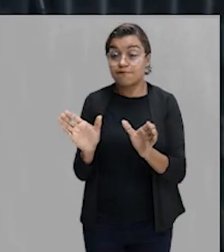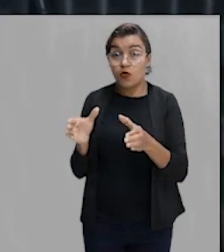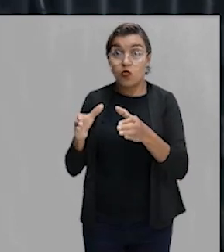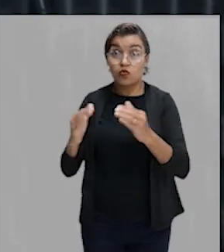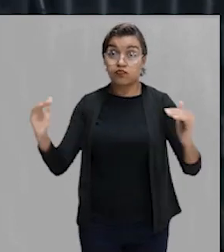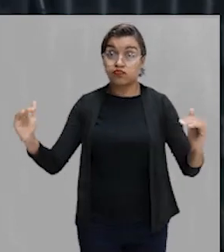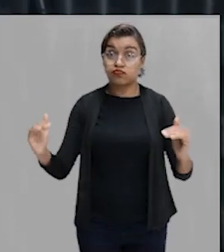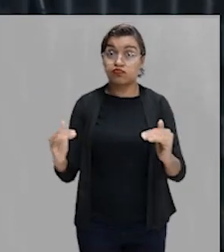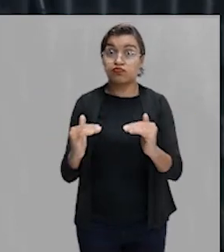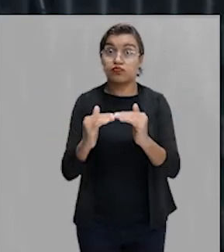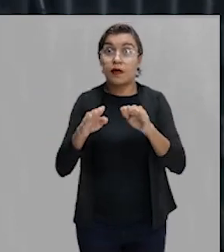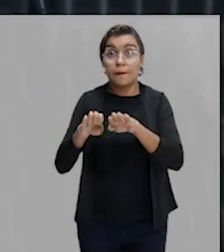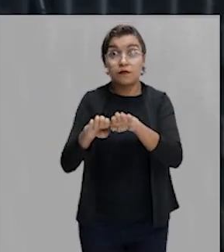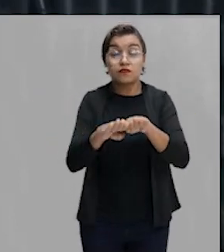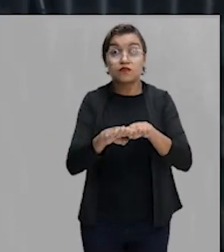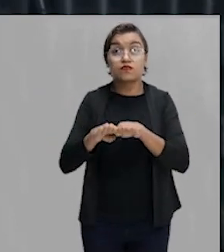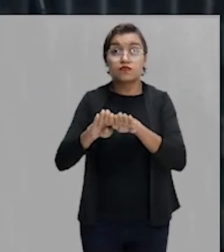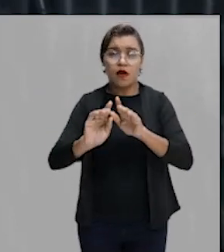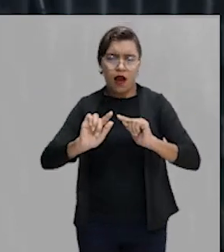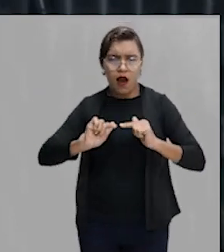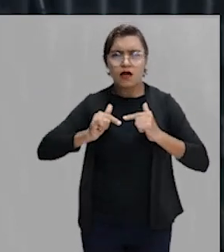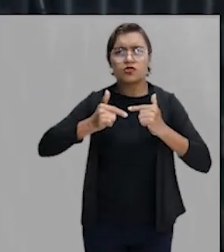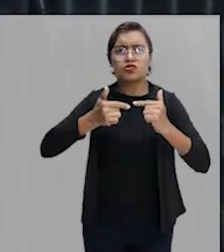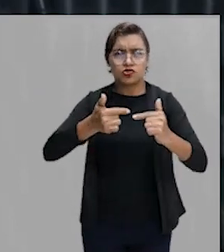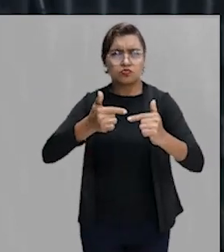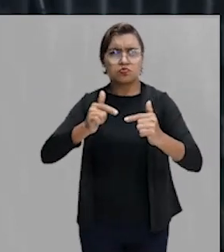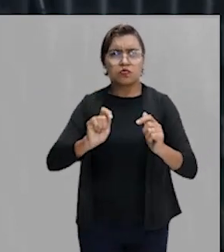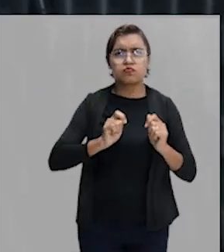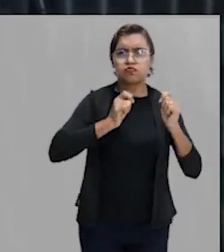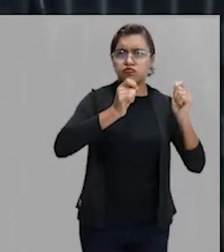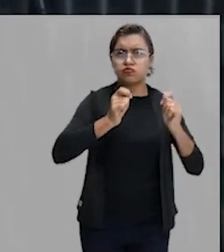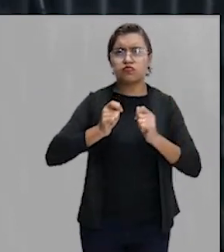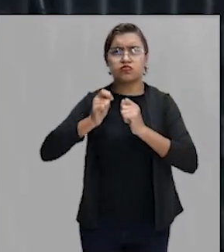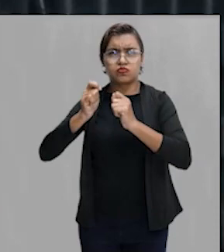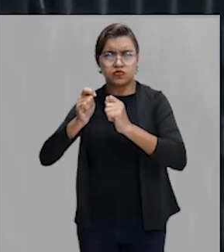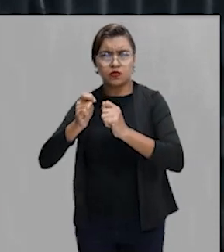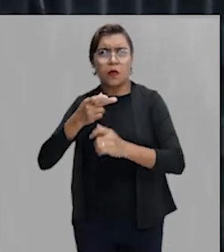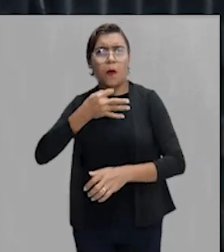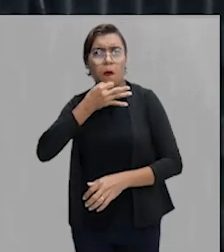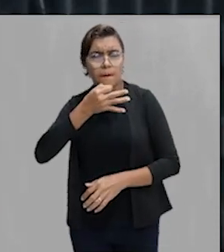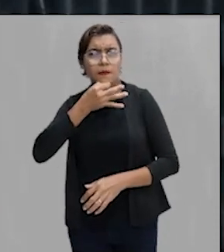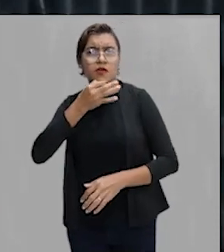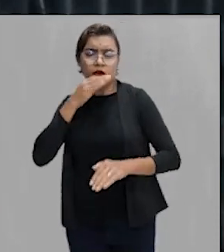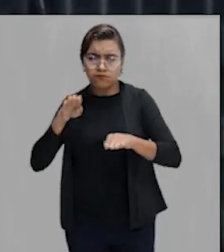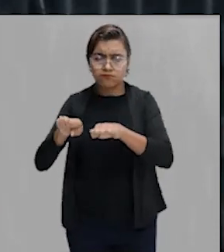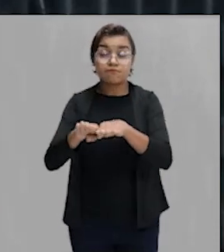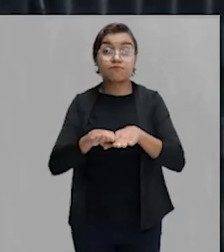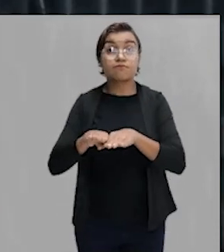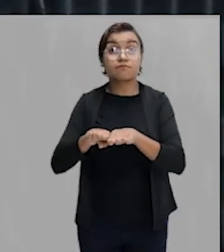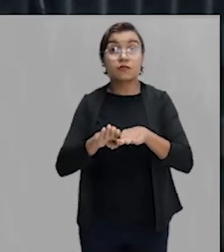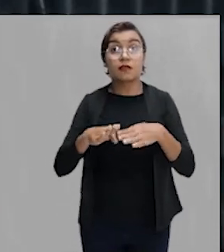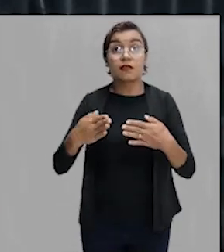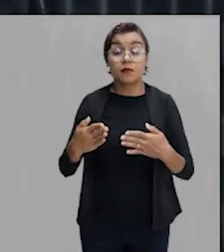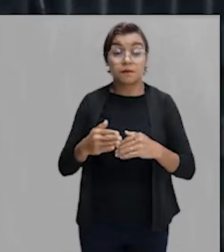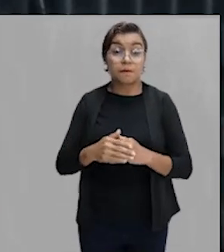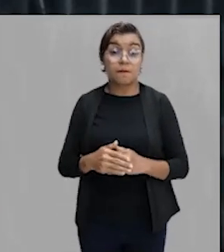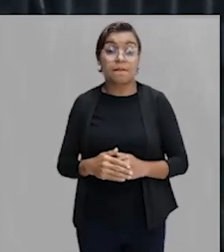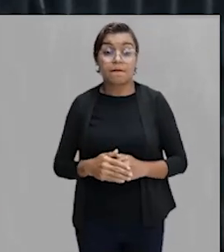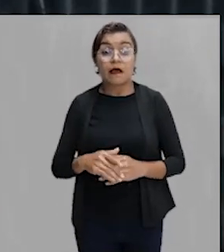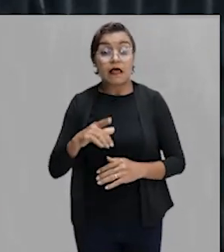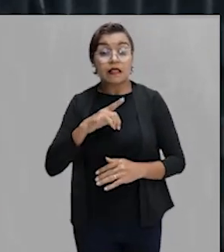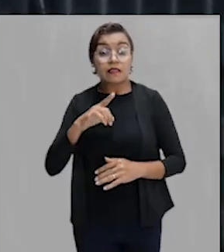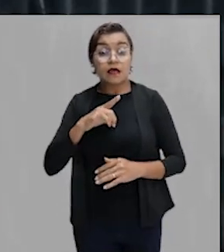autonomia para agir, para se manifestar, para se posicionar. E a maior autonomia é